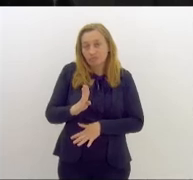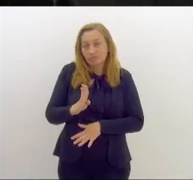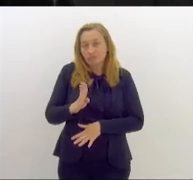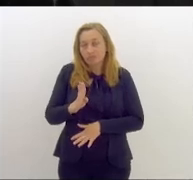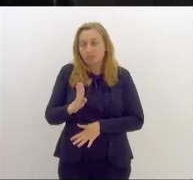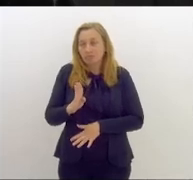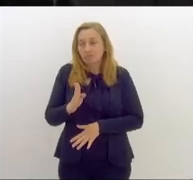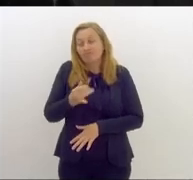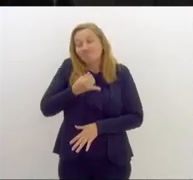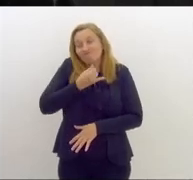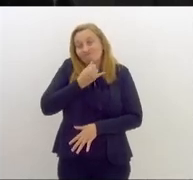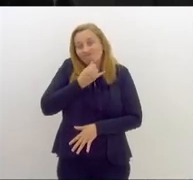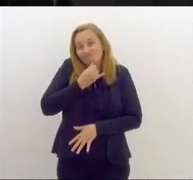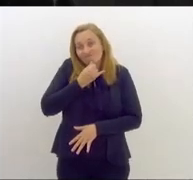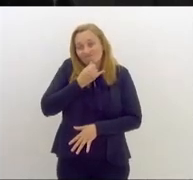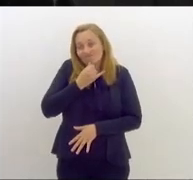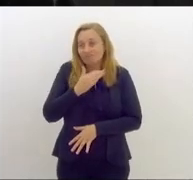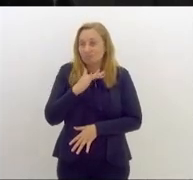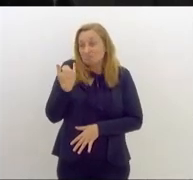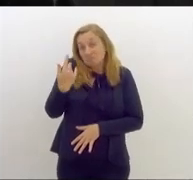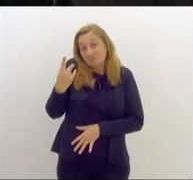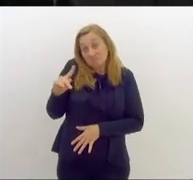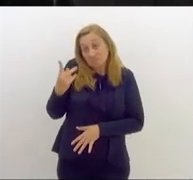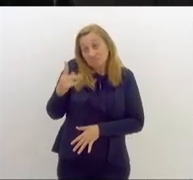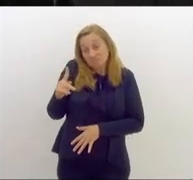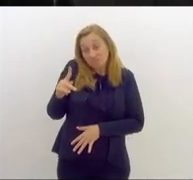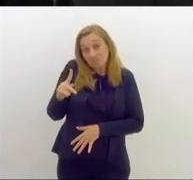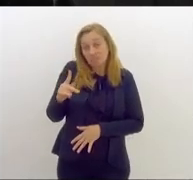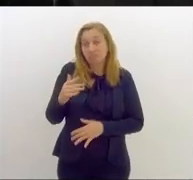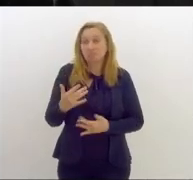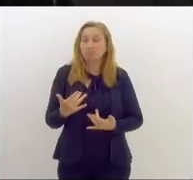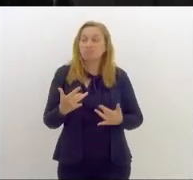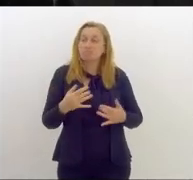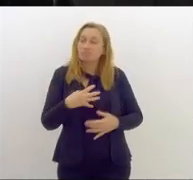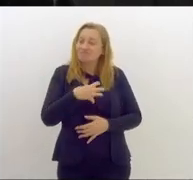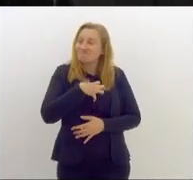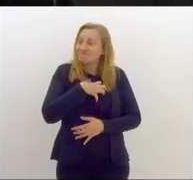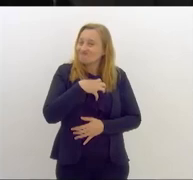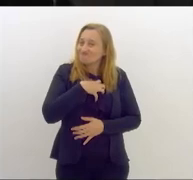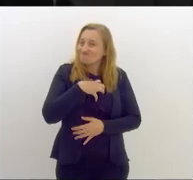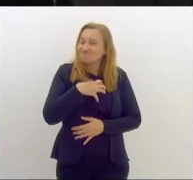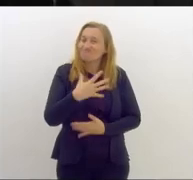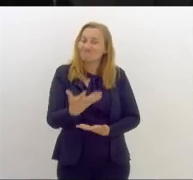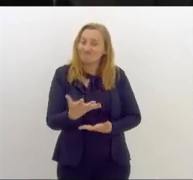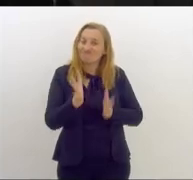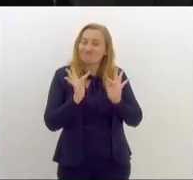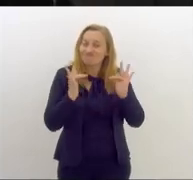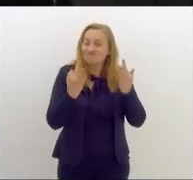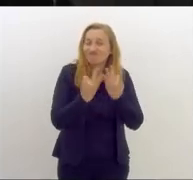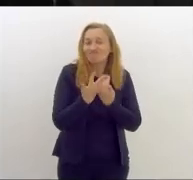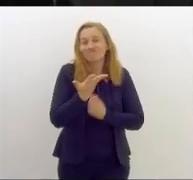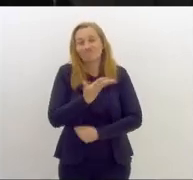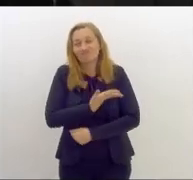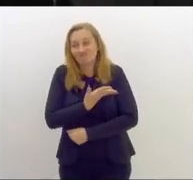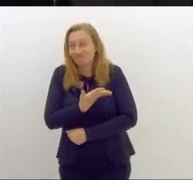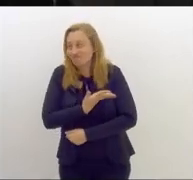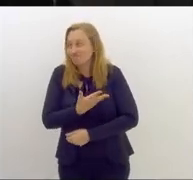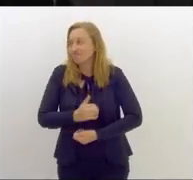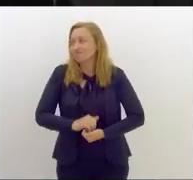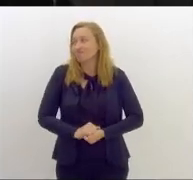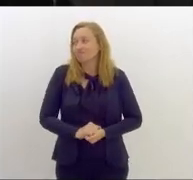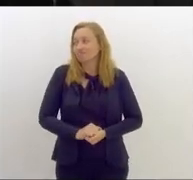a gente envia as condolências Aos familiares e amigos